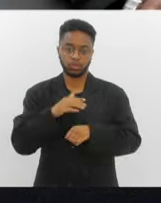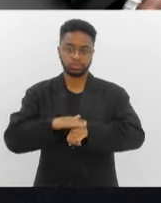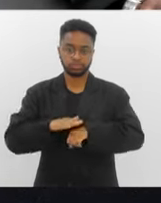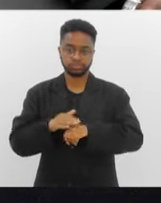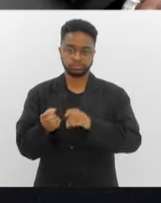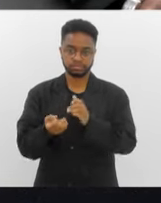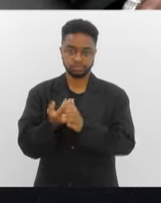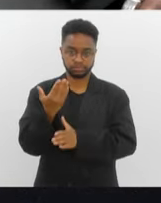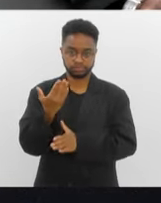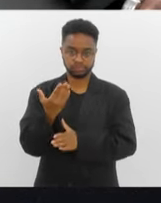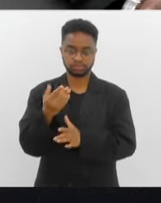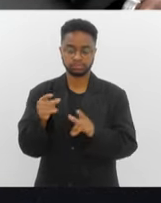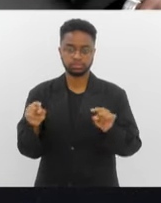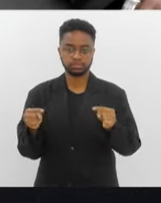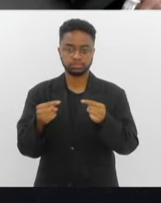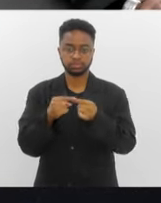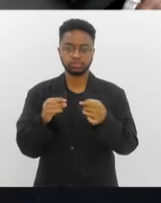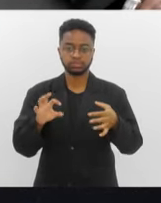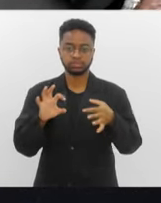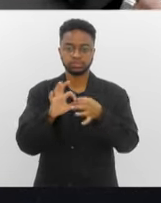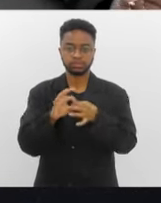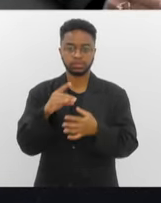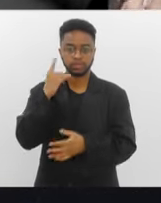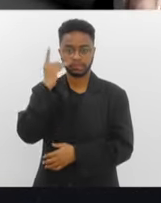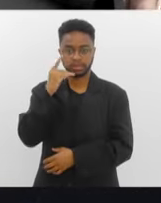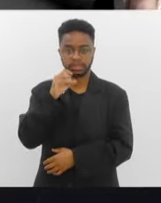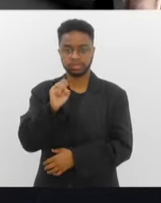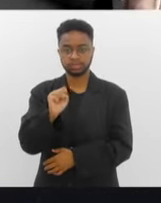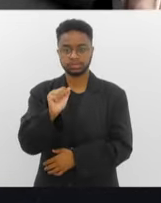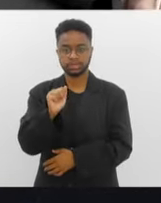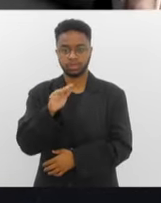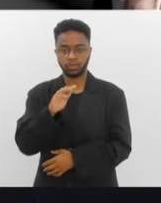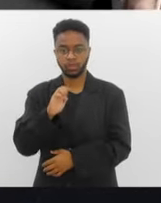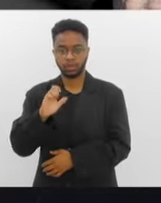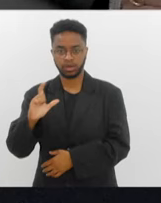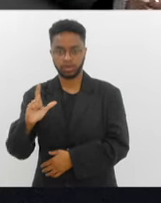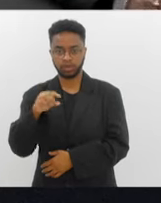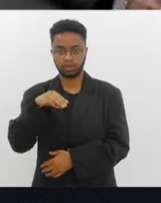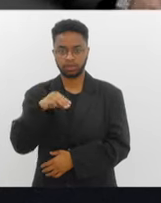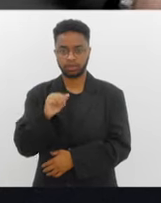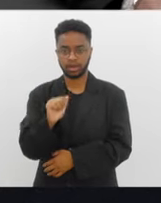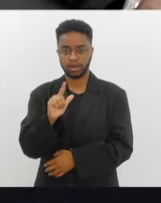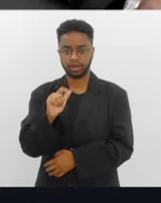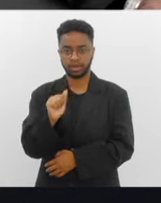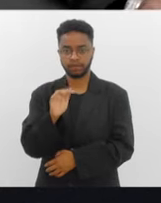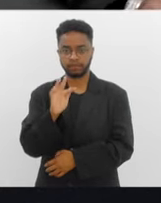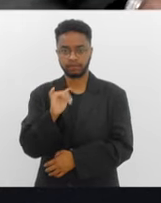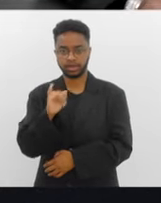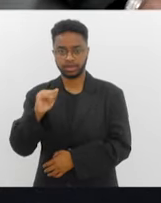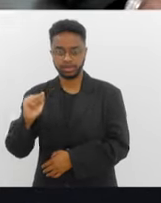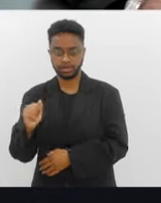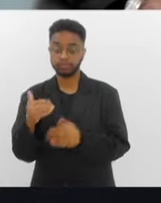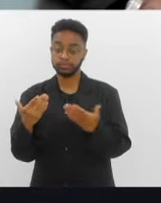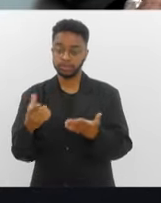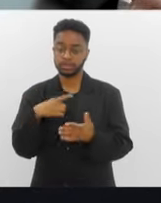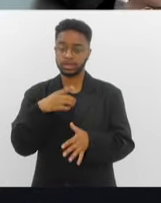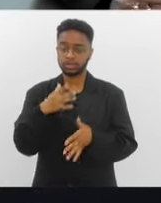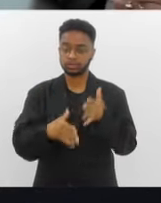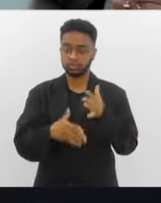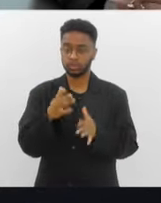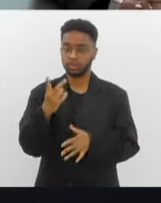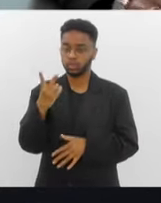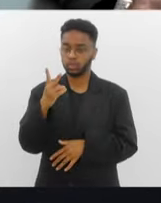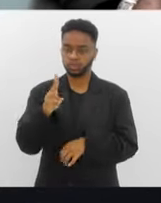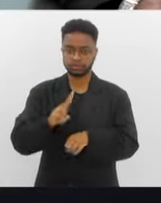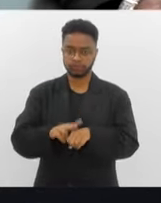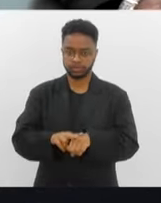autoria com o deputado Samuel Malafaia. Então, está prejudicado duas